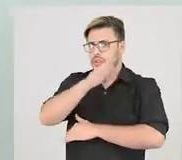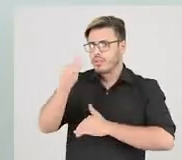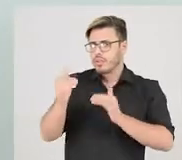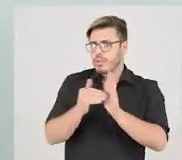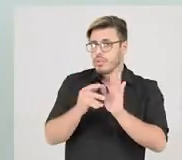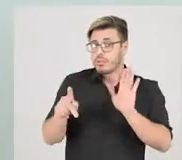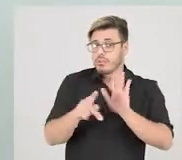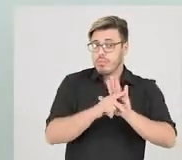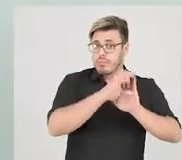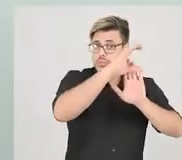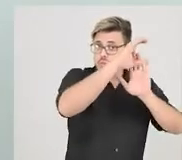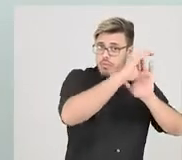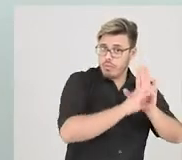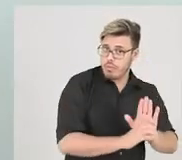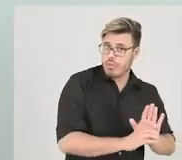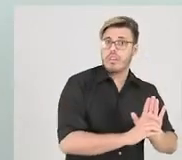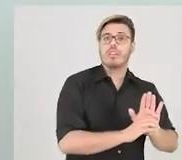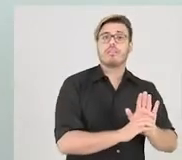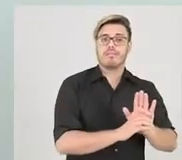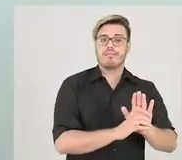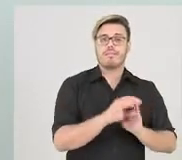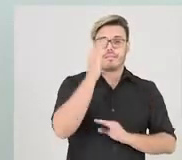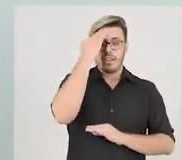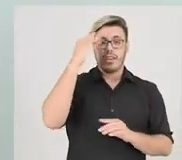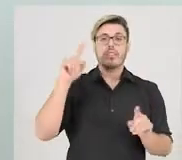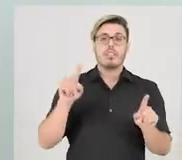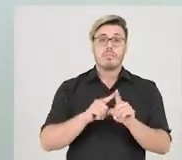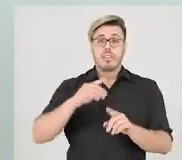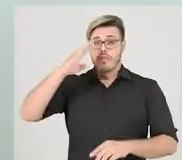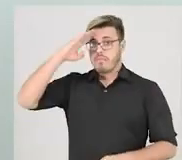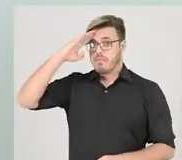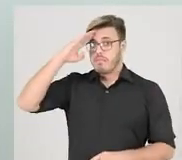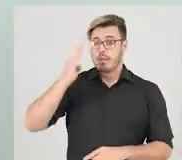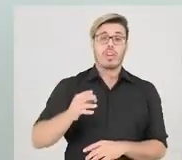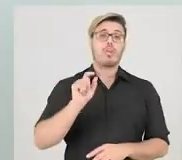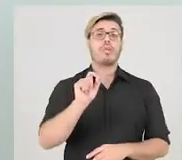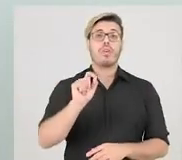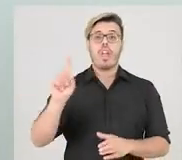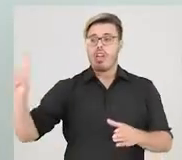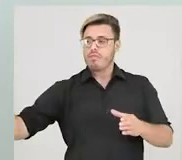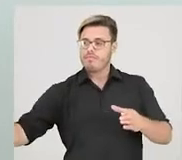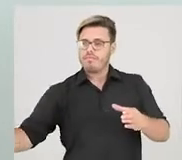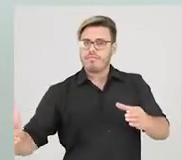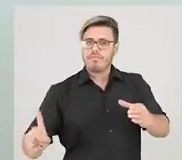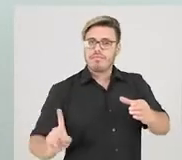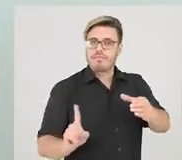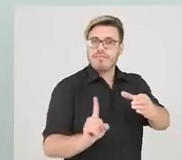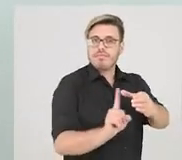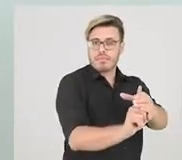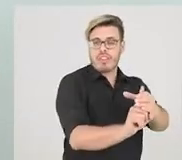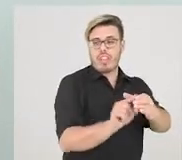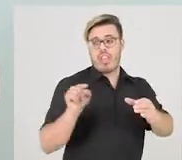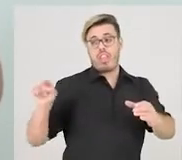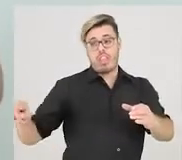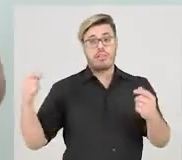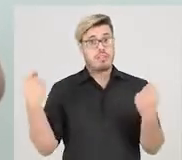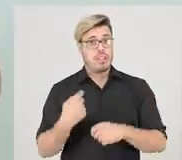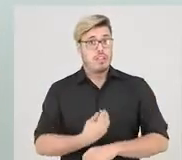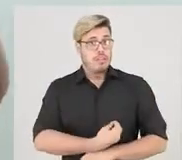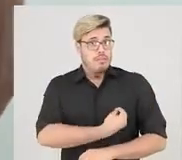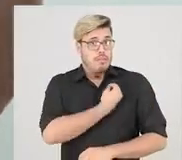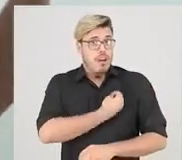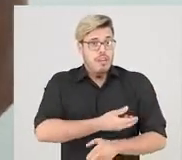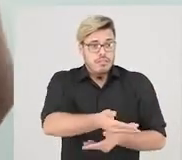que principalmente incluí-lo nessa turma, que ele participe disso tudo e ainda avance